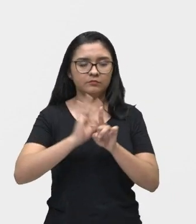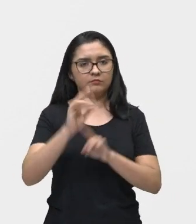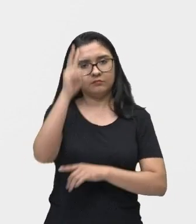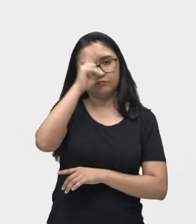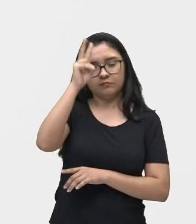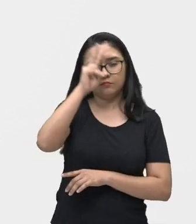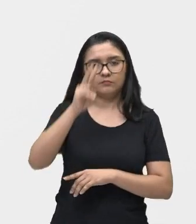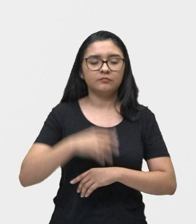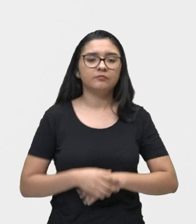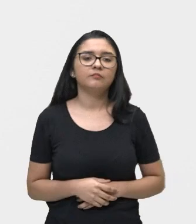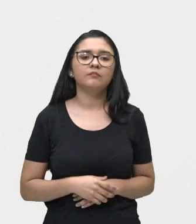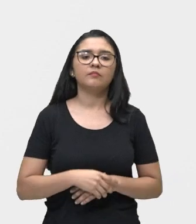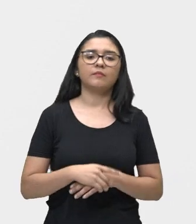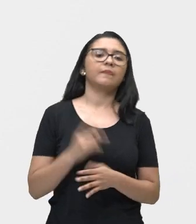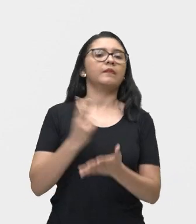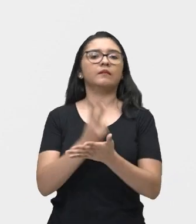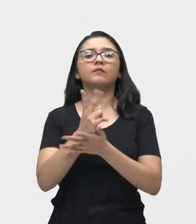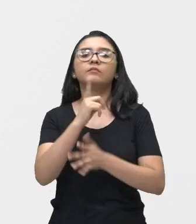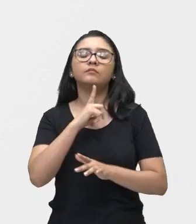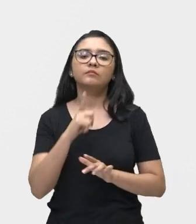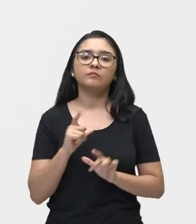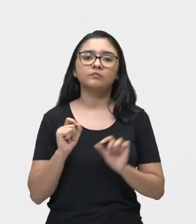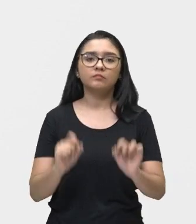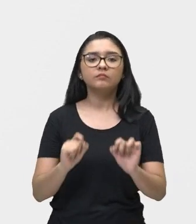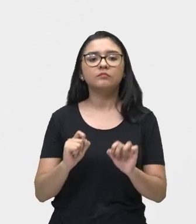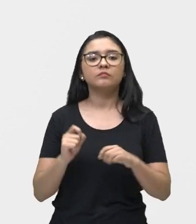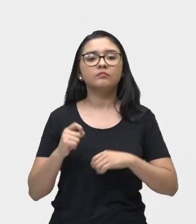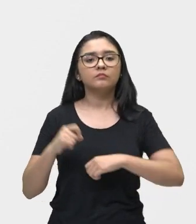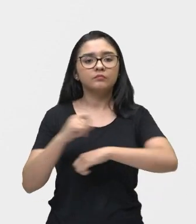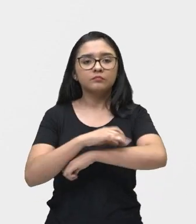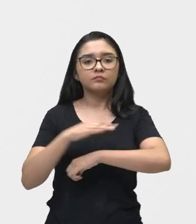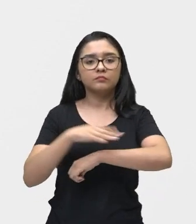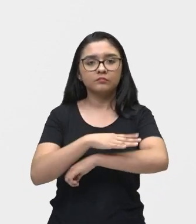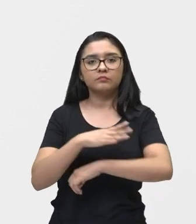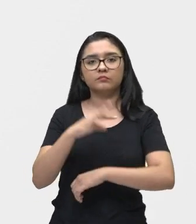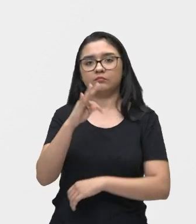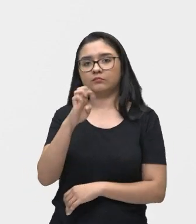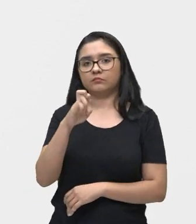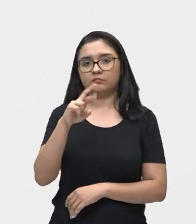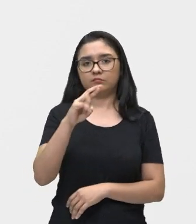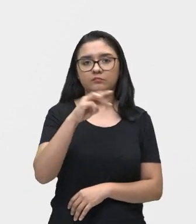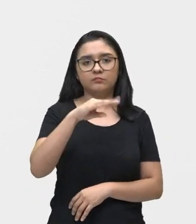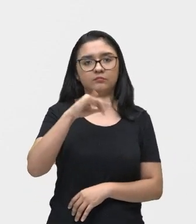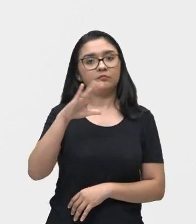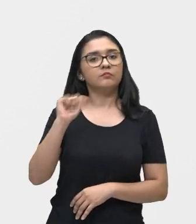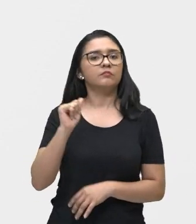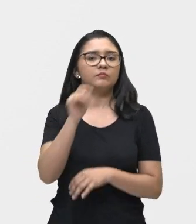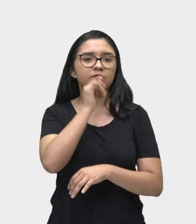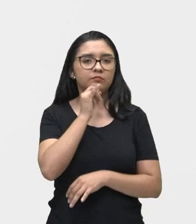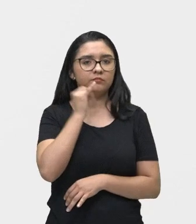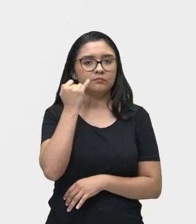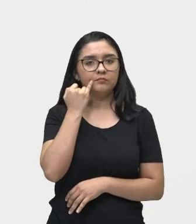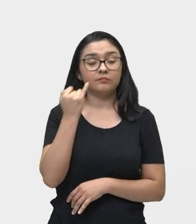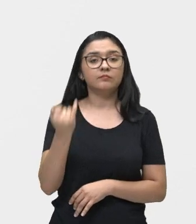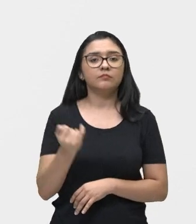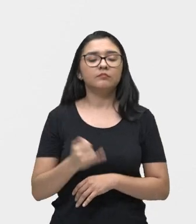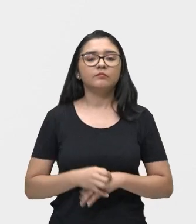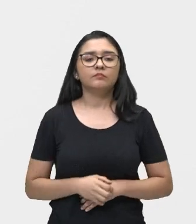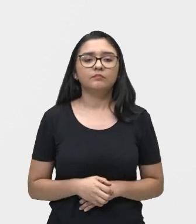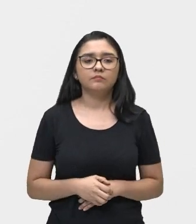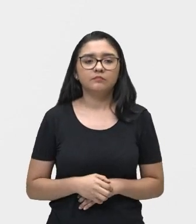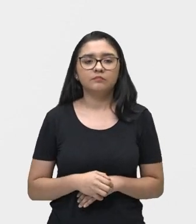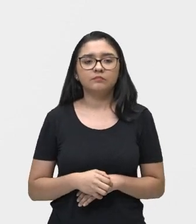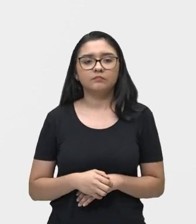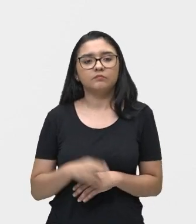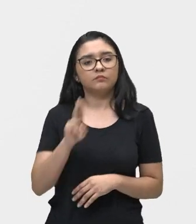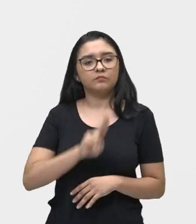isolantes? Sempre eles virão para a condução térmica. E um exemplo muito interessante para essas